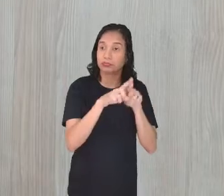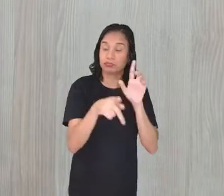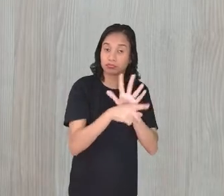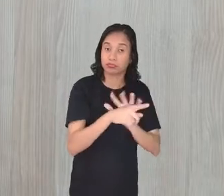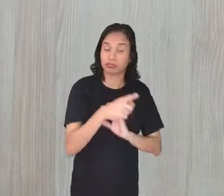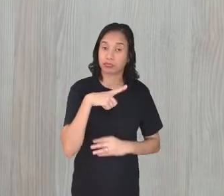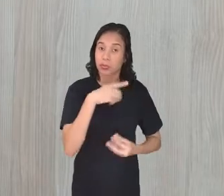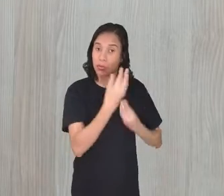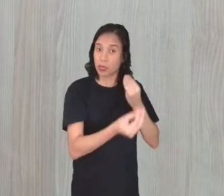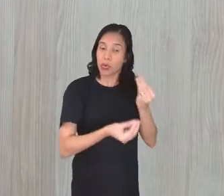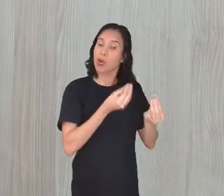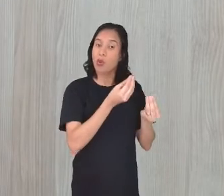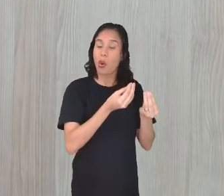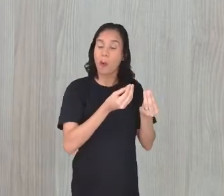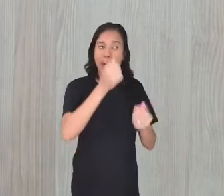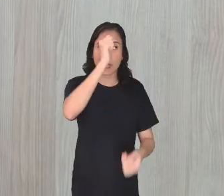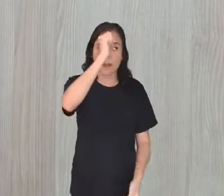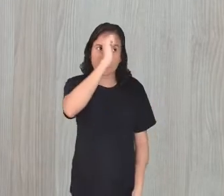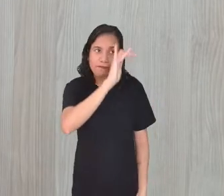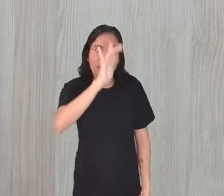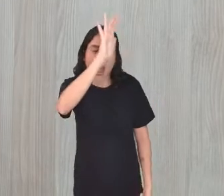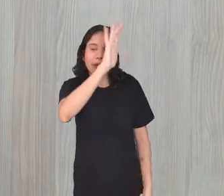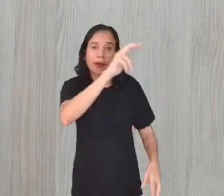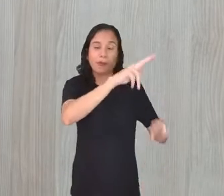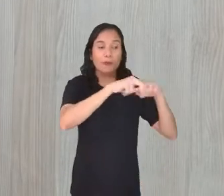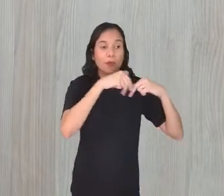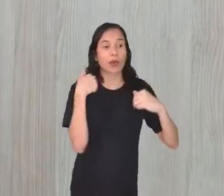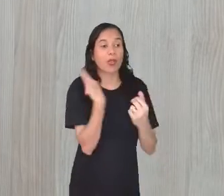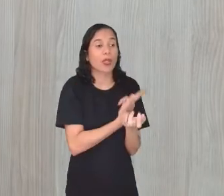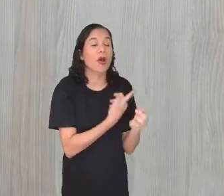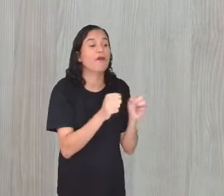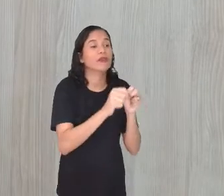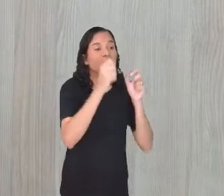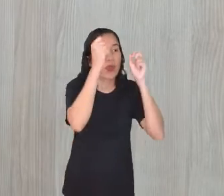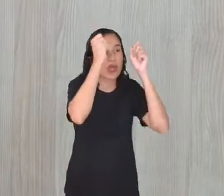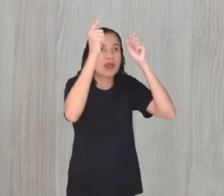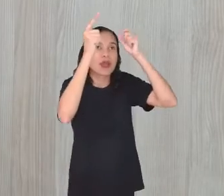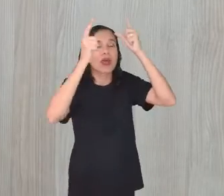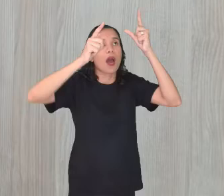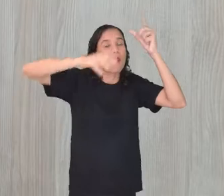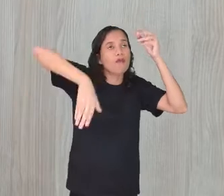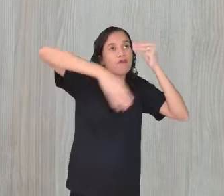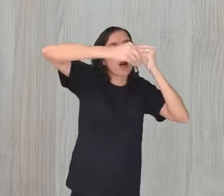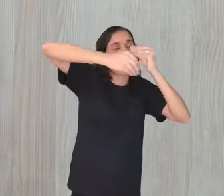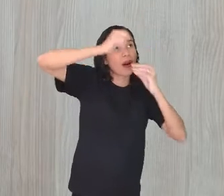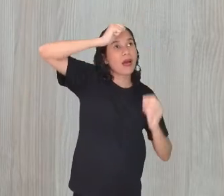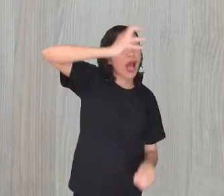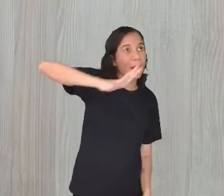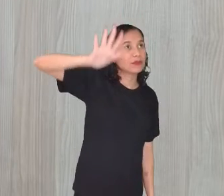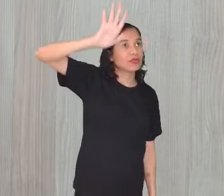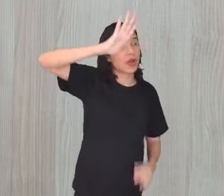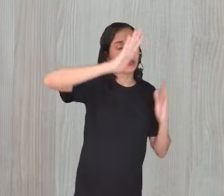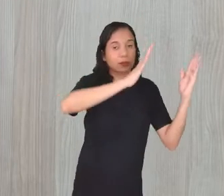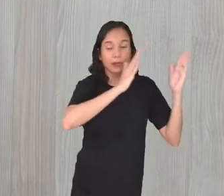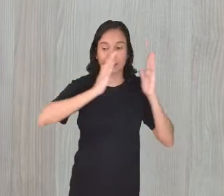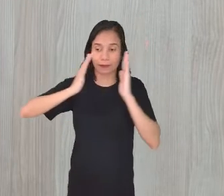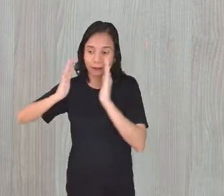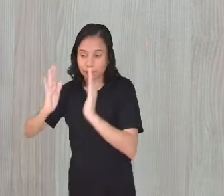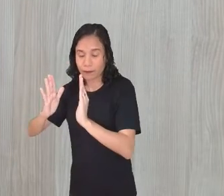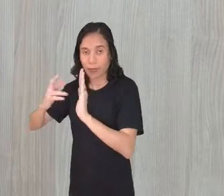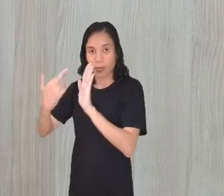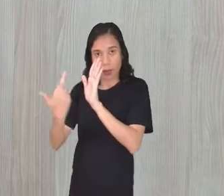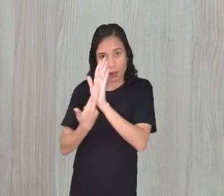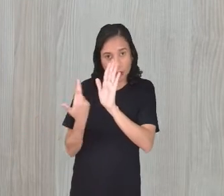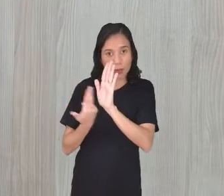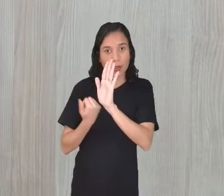uma construção de imagem, já que ali a gente está tendo uma construção de uma imagem, né? Isso. Enquanto que na receita, a